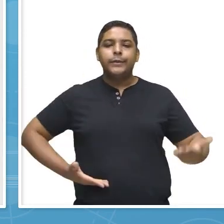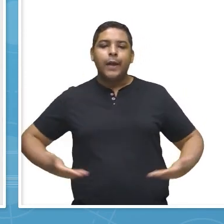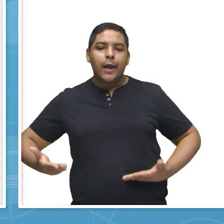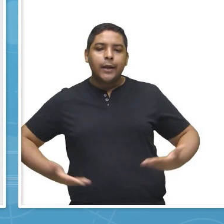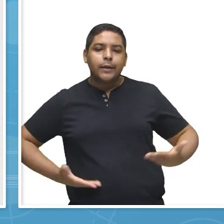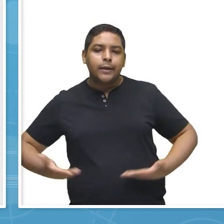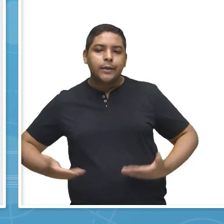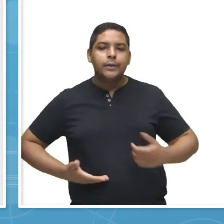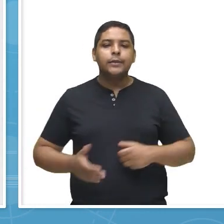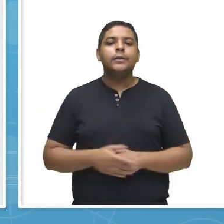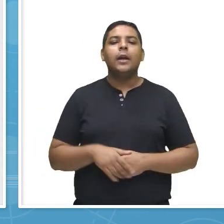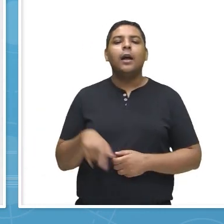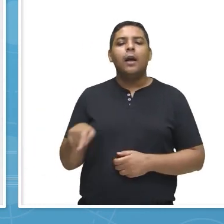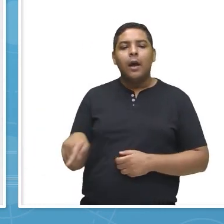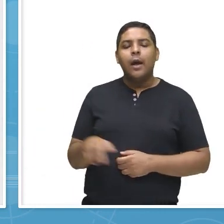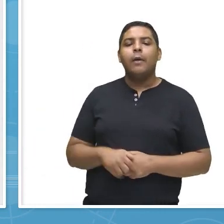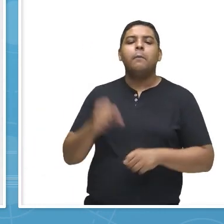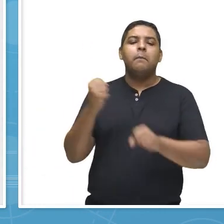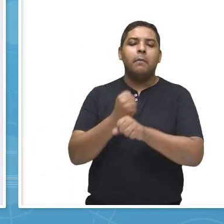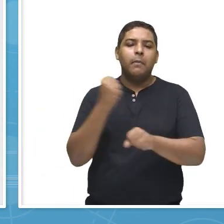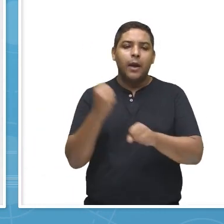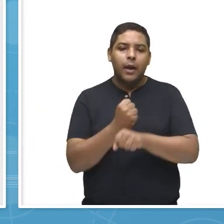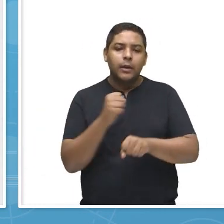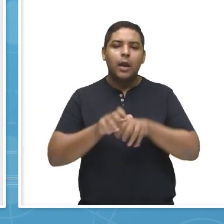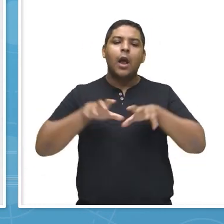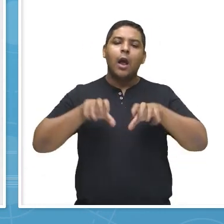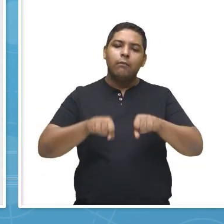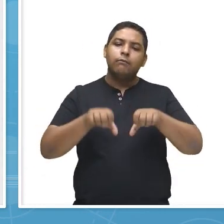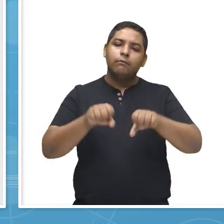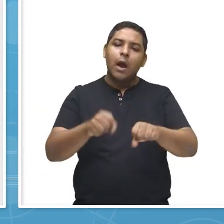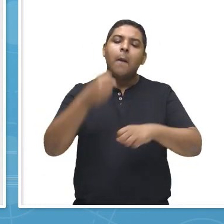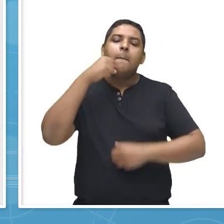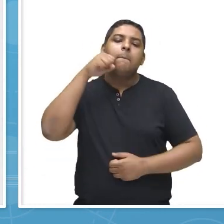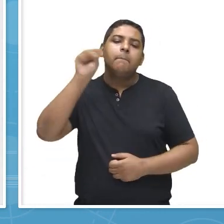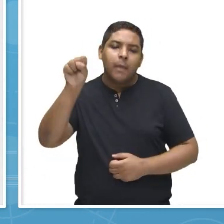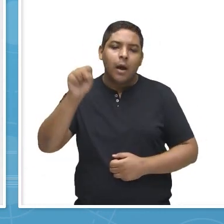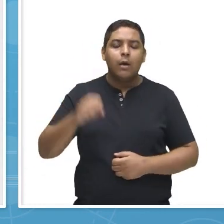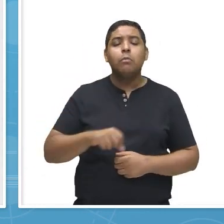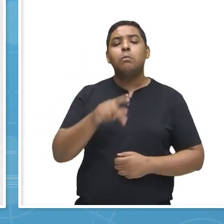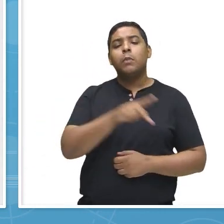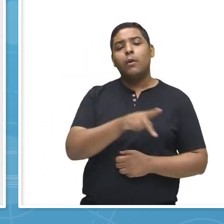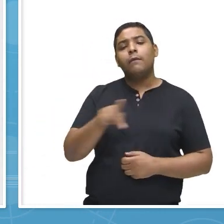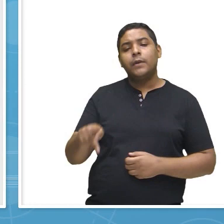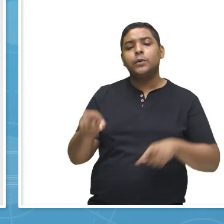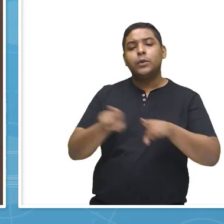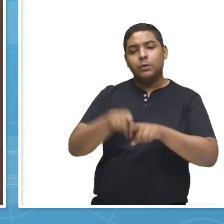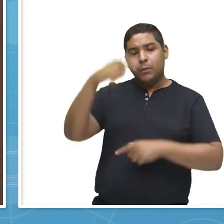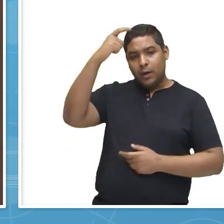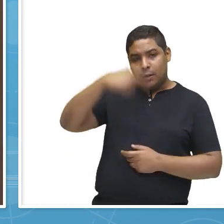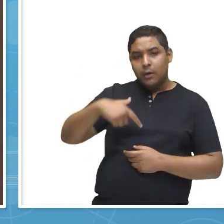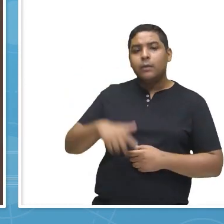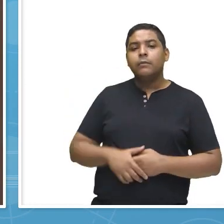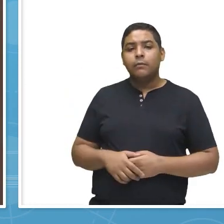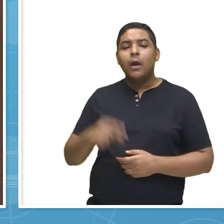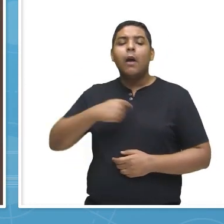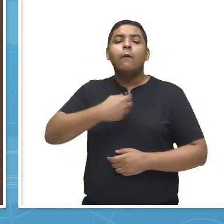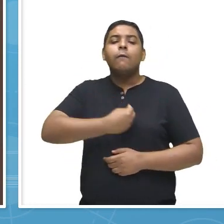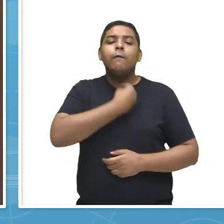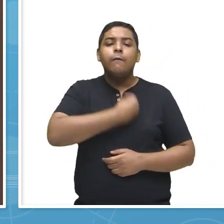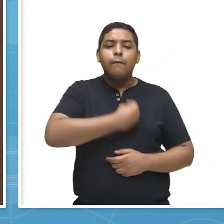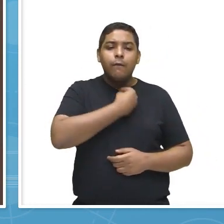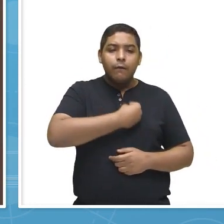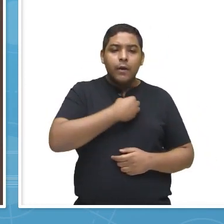eu, professora, não é? Então, eles têm um trabalho assalariado, porque logo eu vivo num